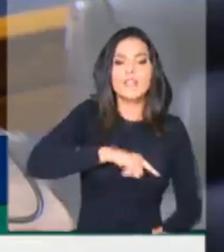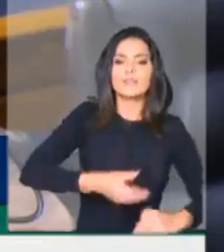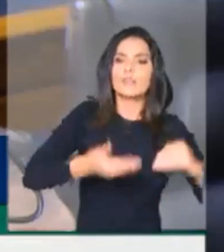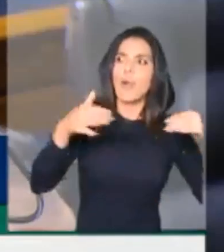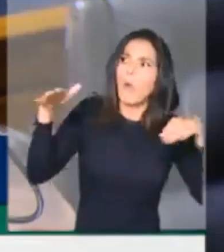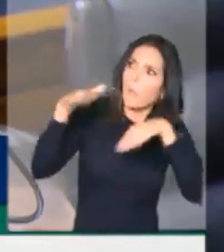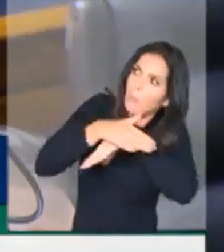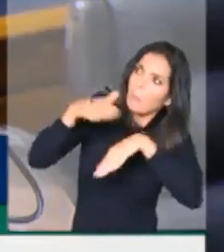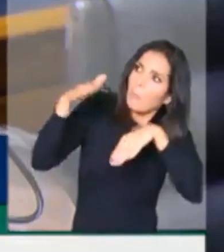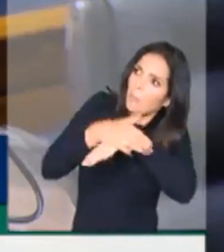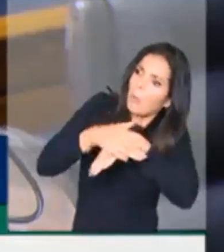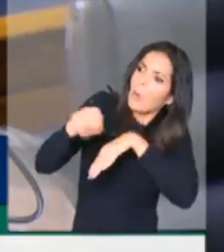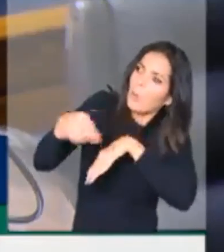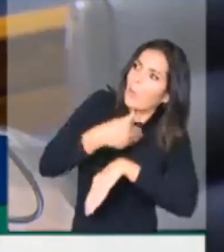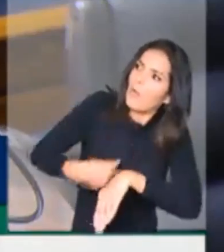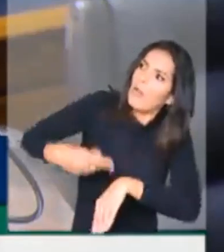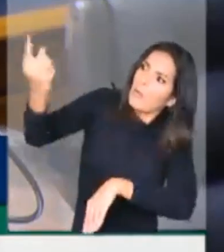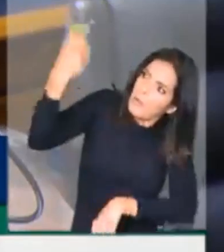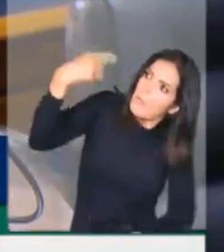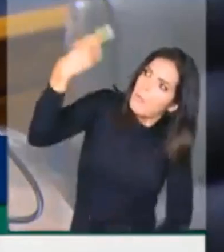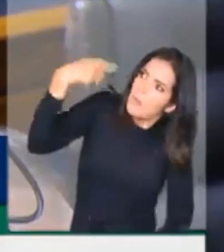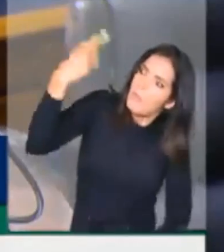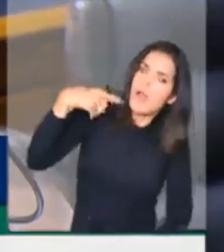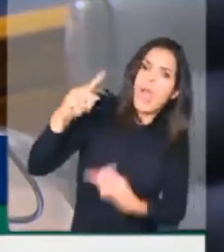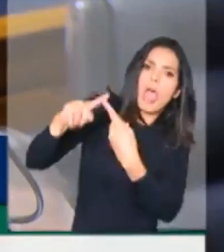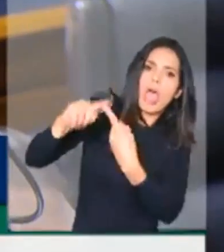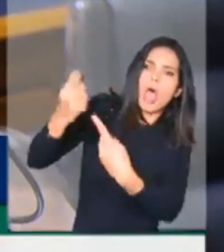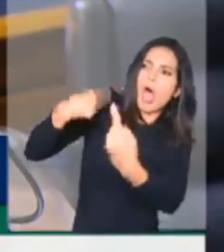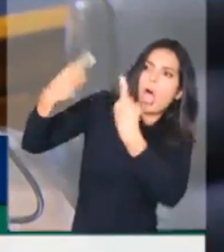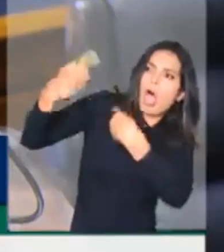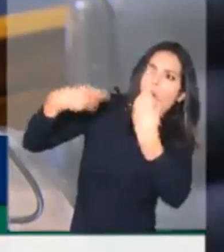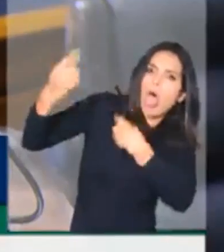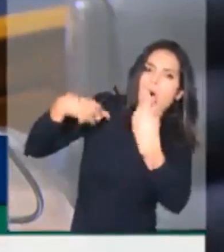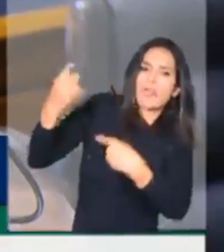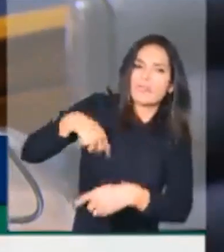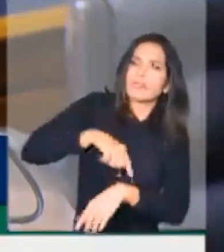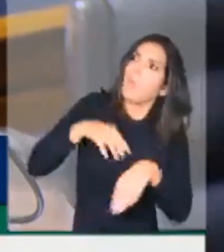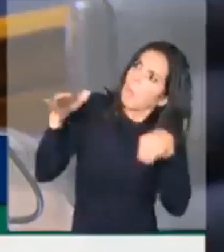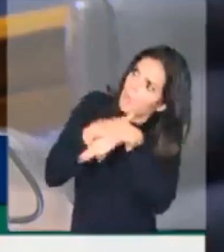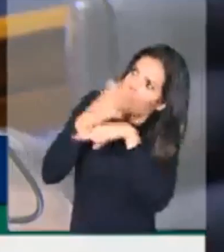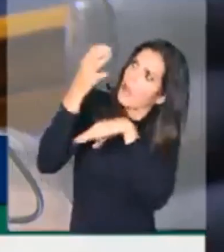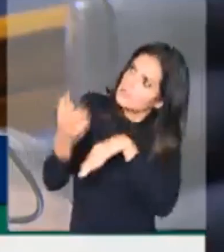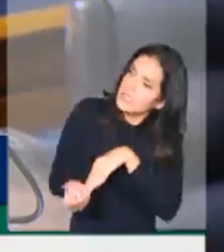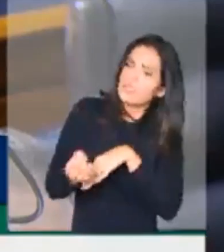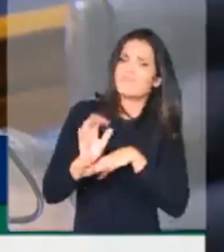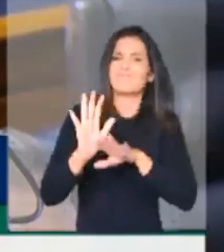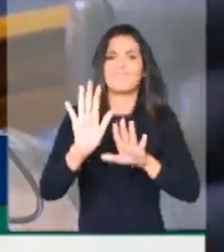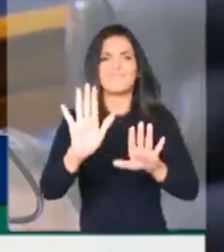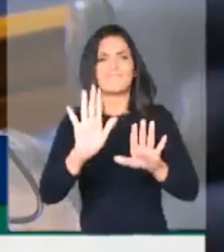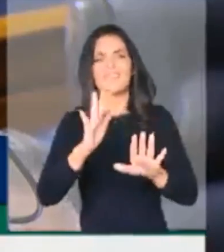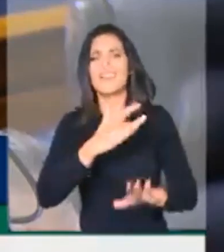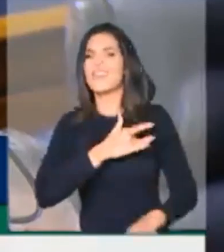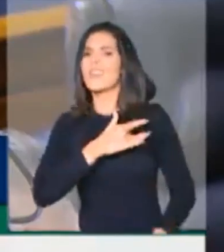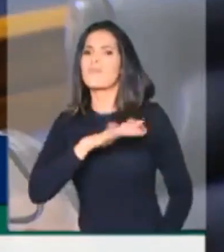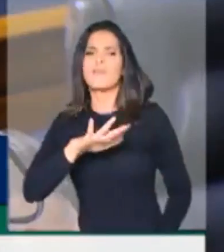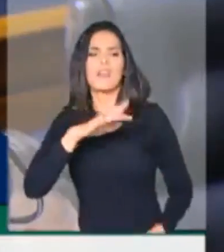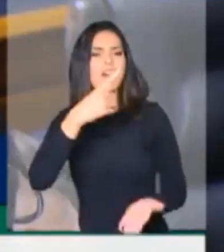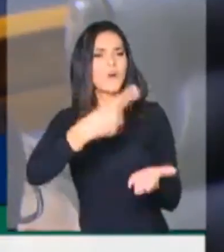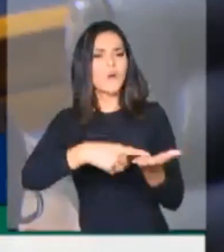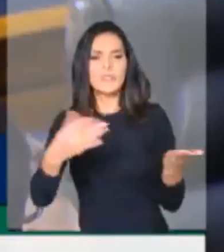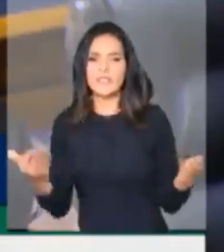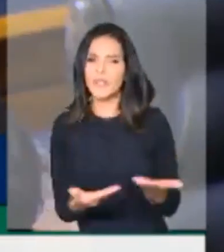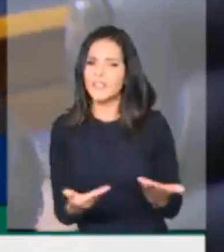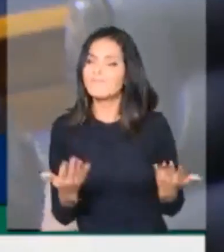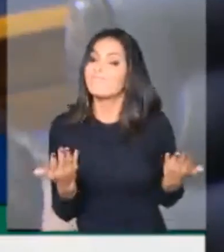Congresso Nacional diante da pressão e da chantagem deste governo. Lamento profundamente o acordo que vai sendo